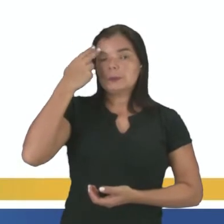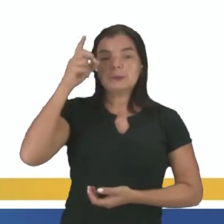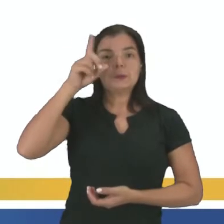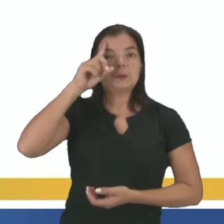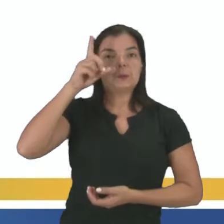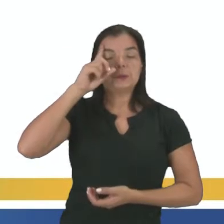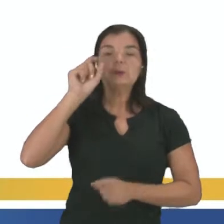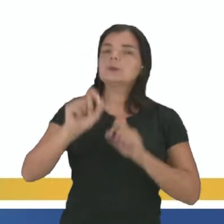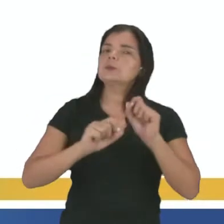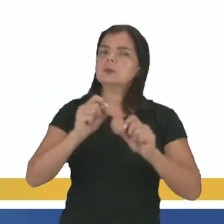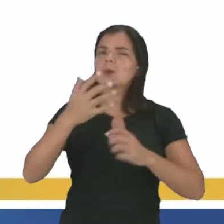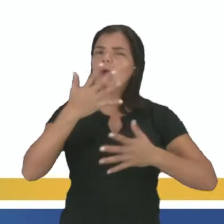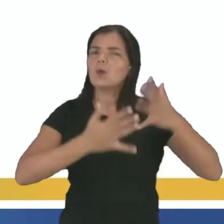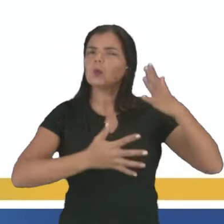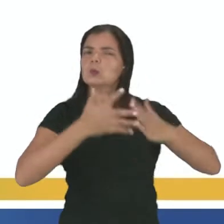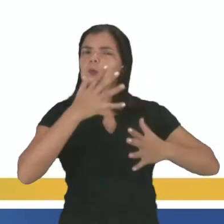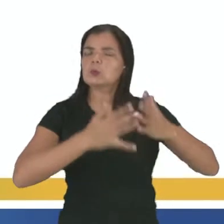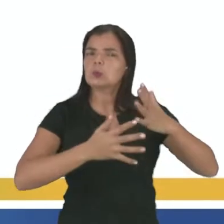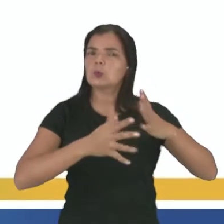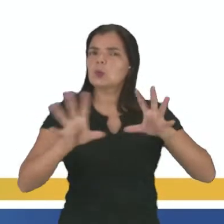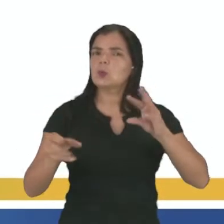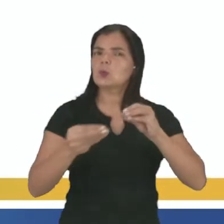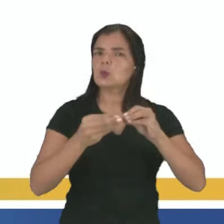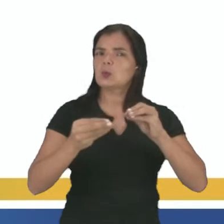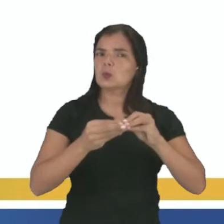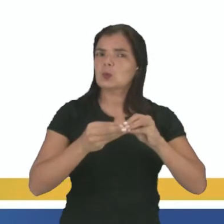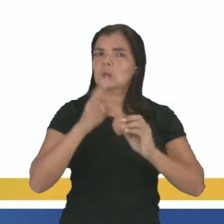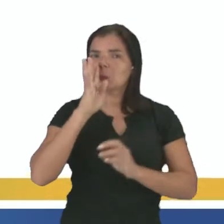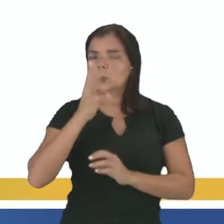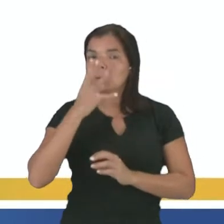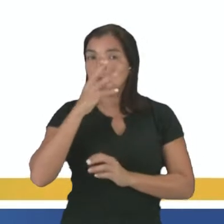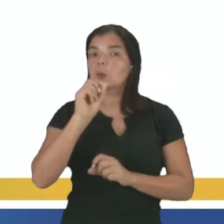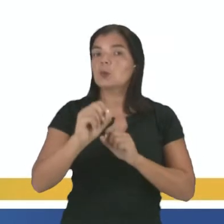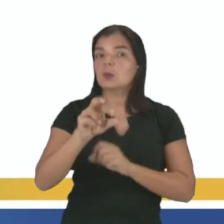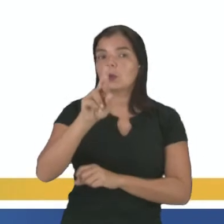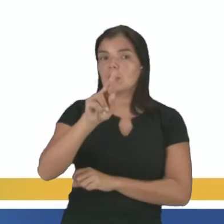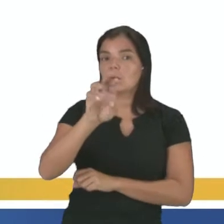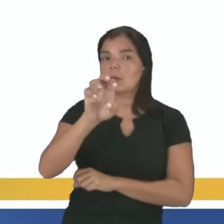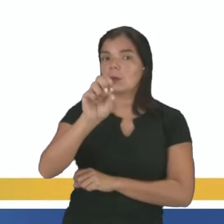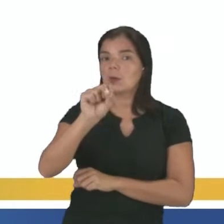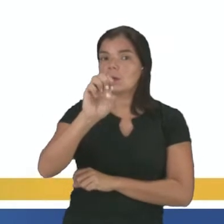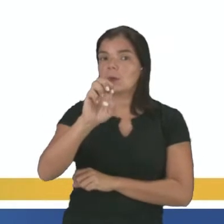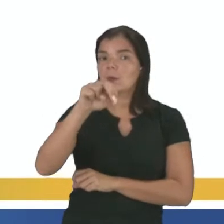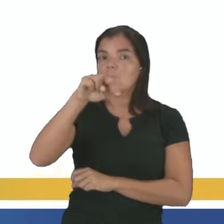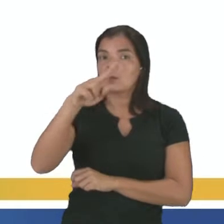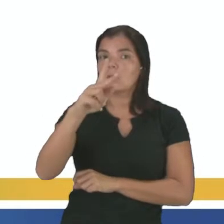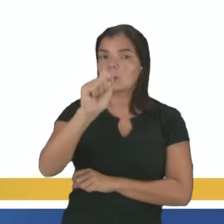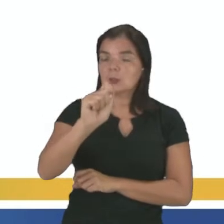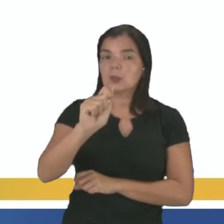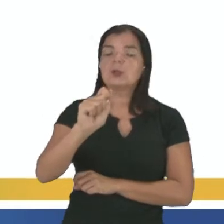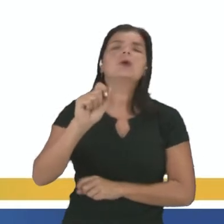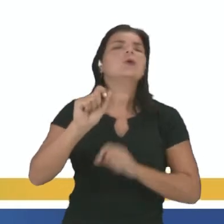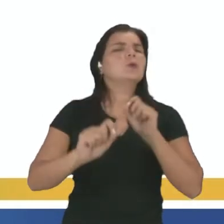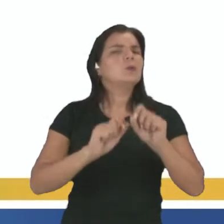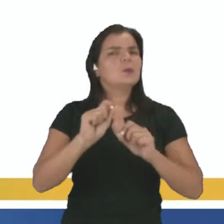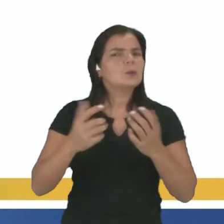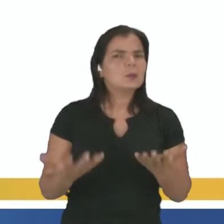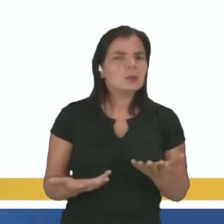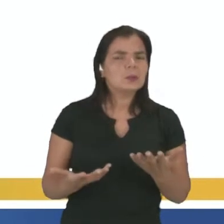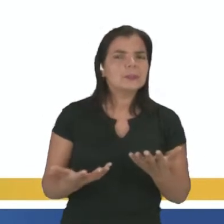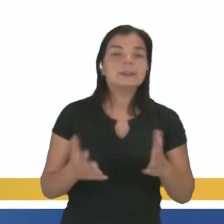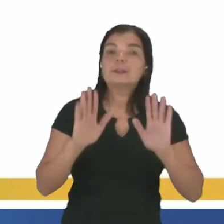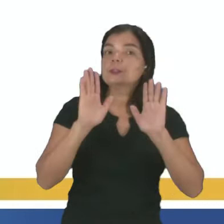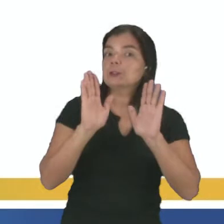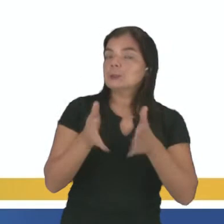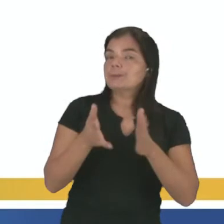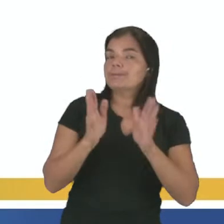dia a dia se confundir o resumo crítico com a resenha. Então, a resenha é como se diz, é quando se